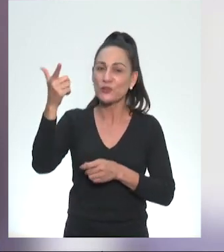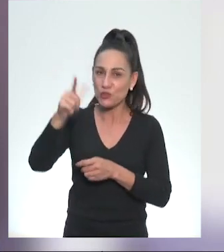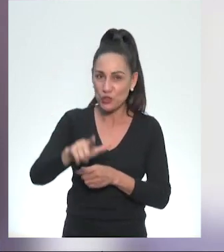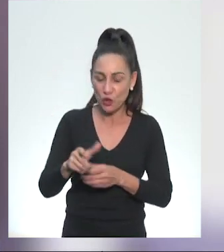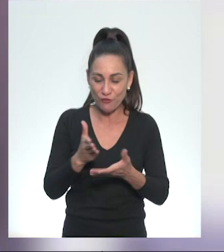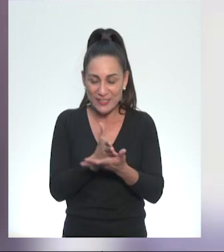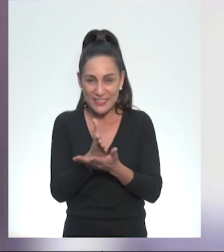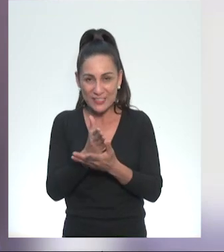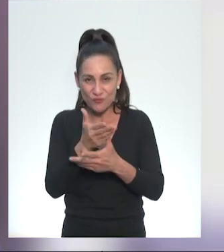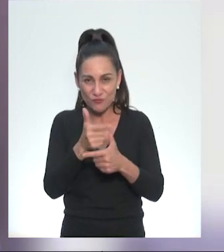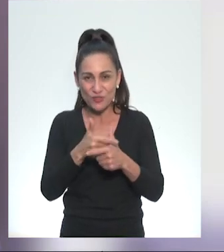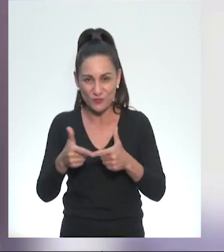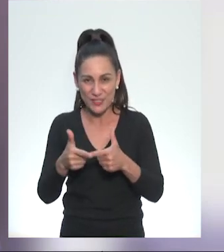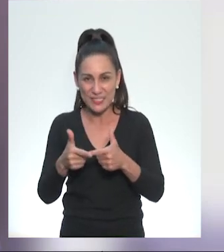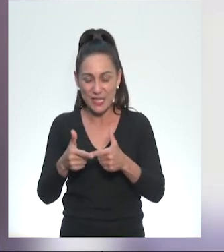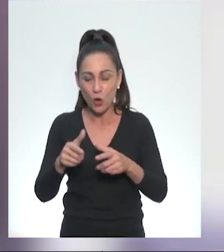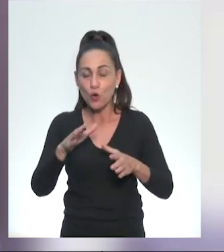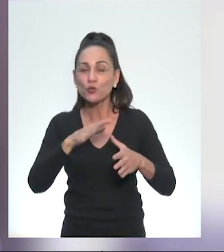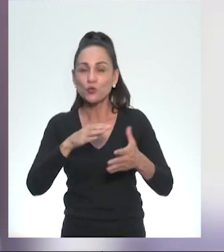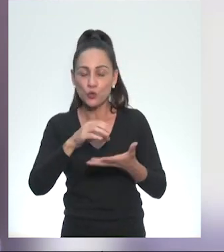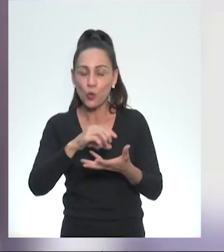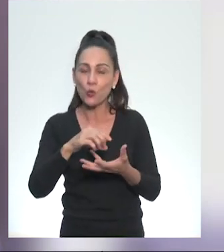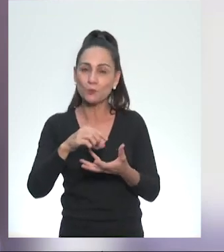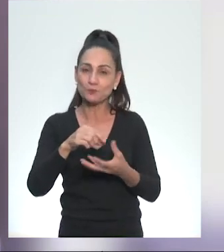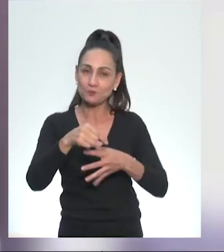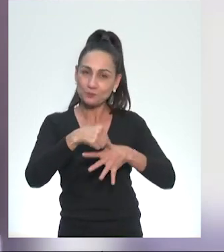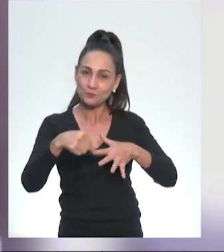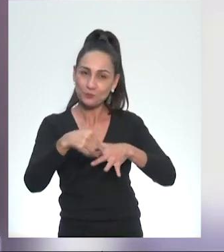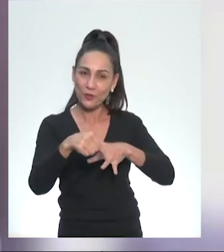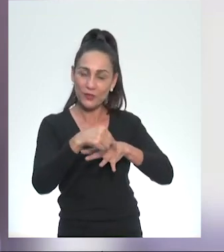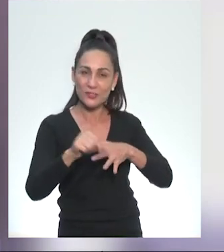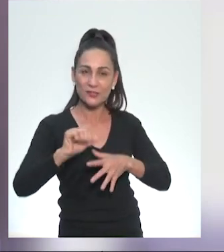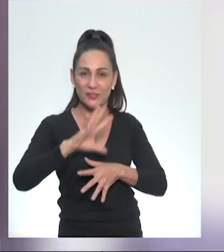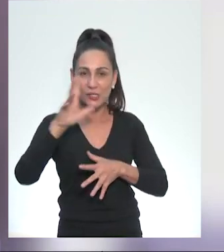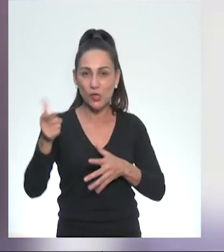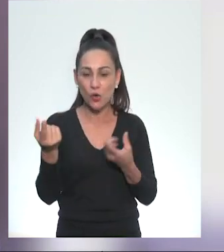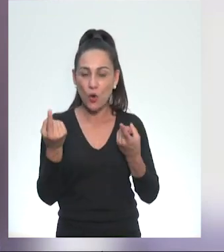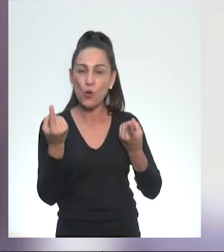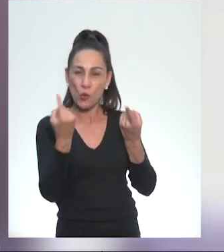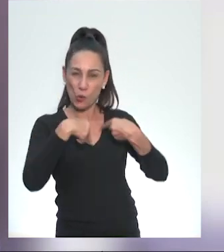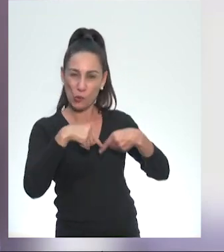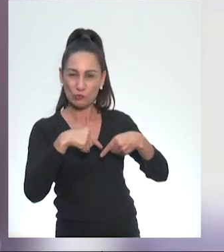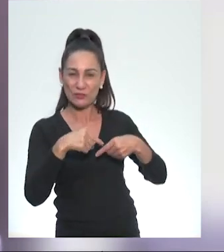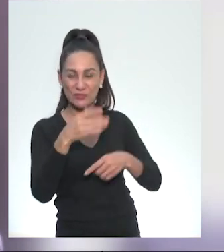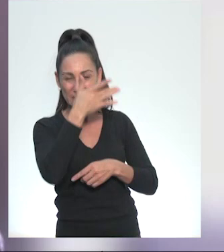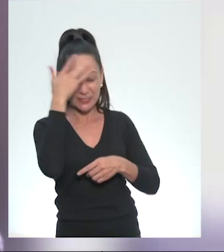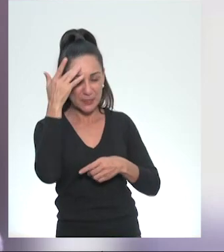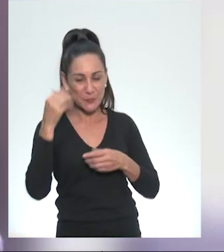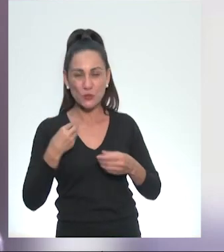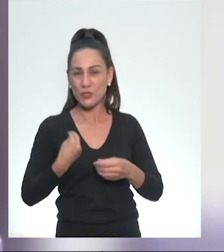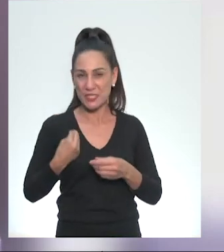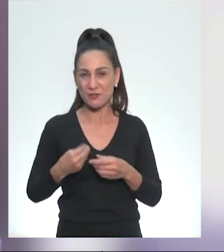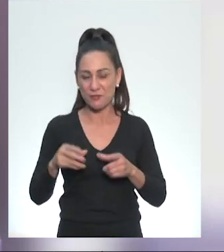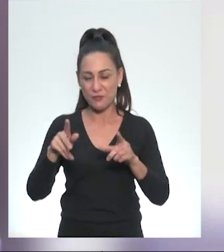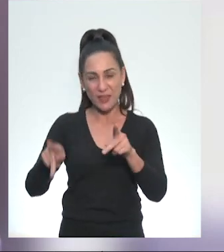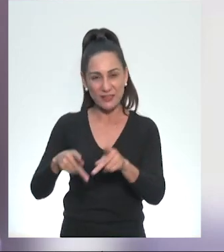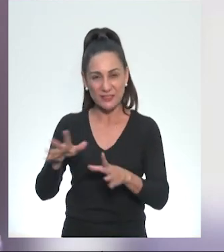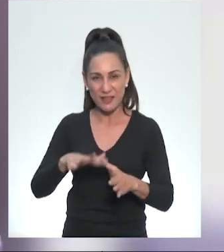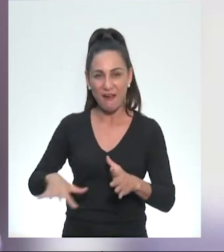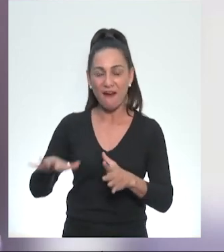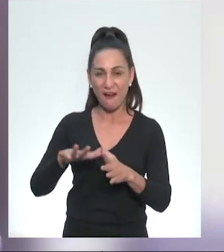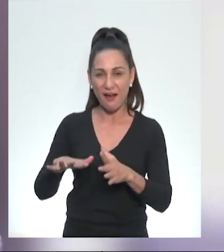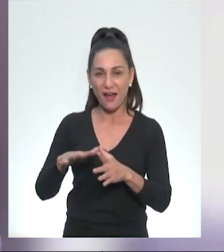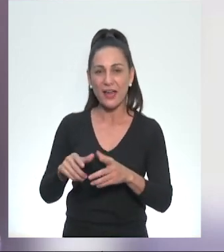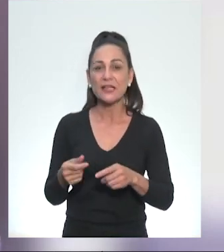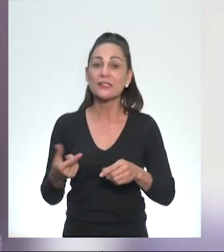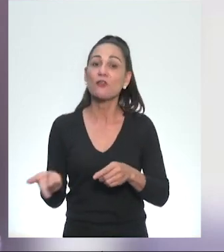essa divisão que é feita do continente africano contra a vontade dos seus ocupantes. Bom, passando aí para a última